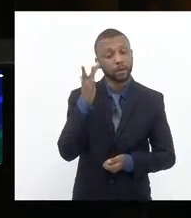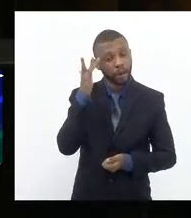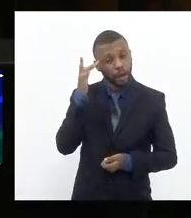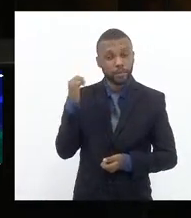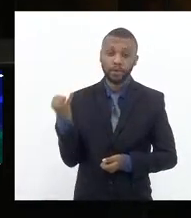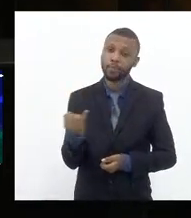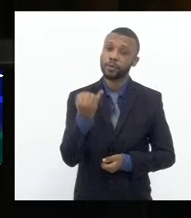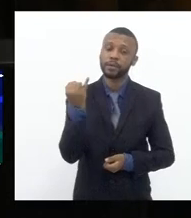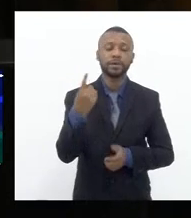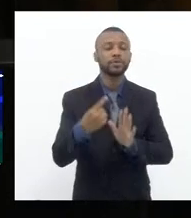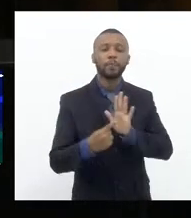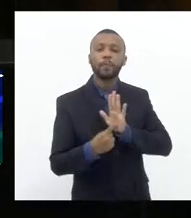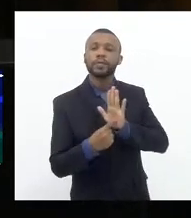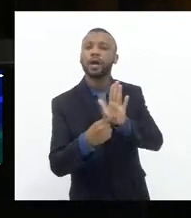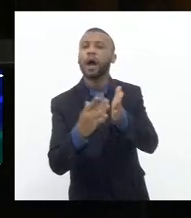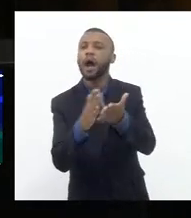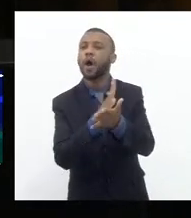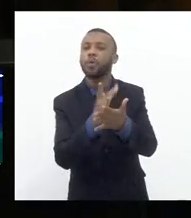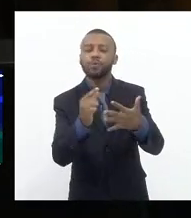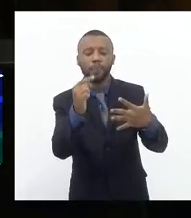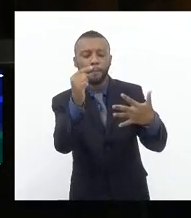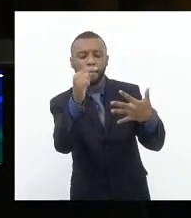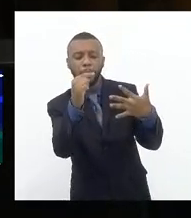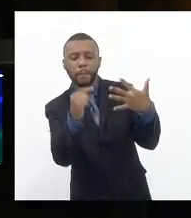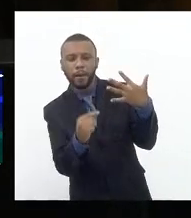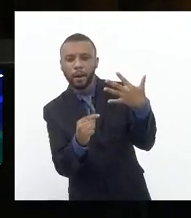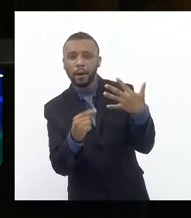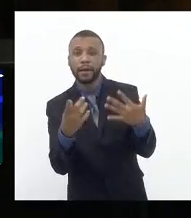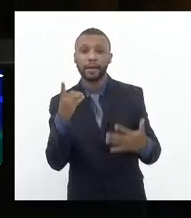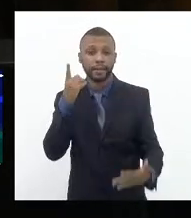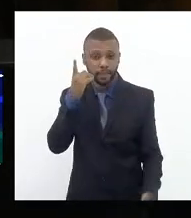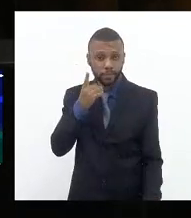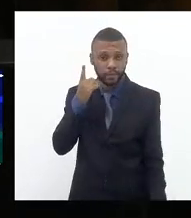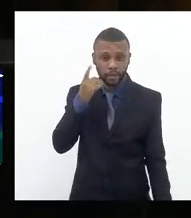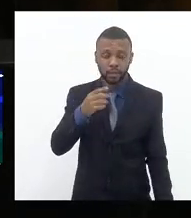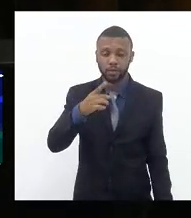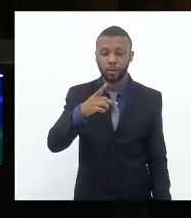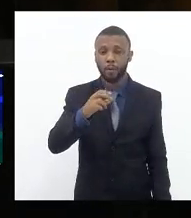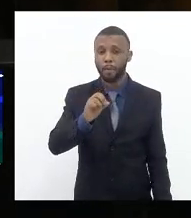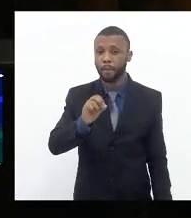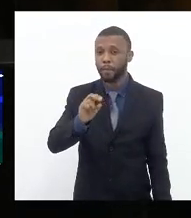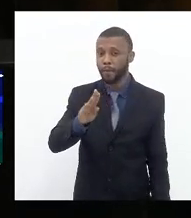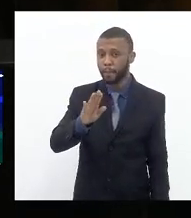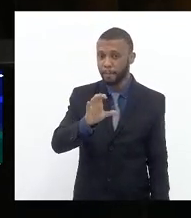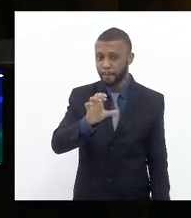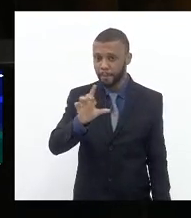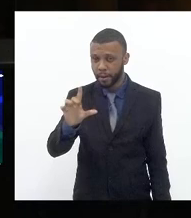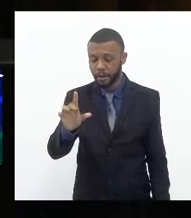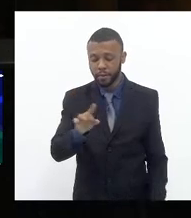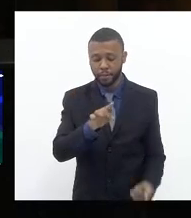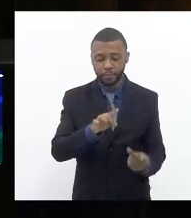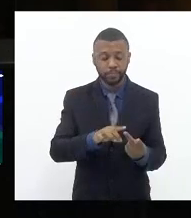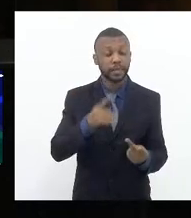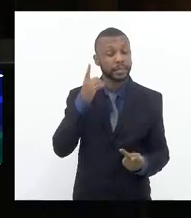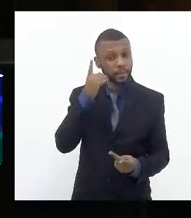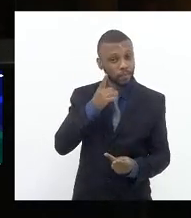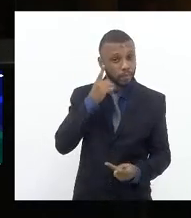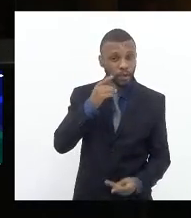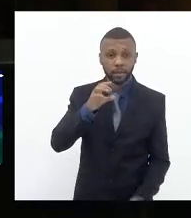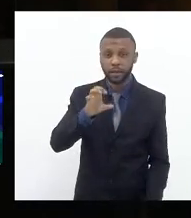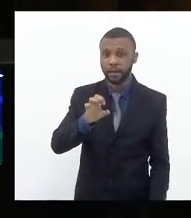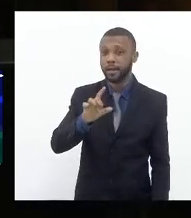trazer alguns elementos, deputado Pubel, deputado Eliomar, para quem nos acompanha possa